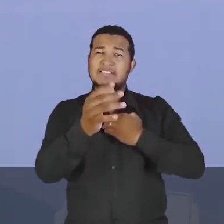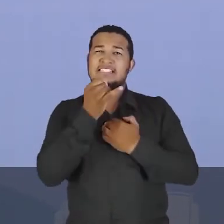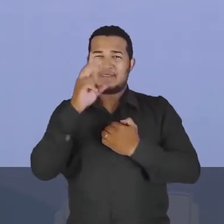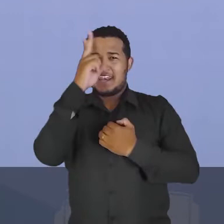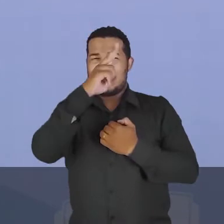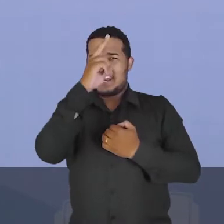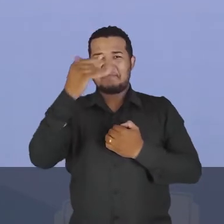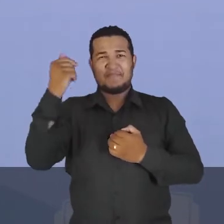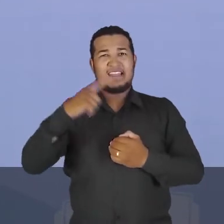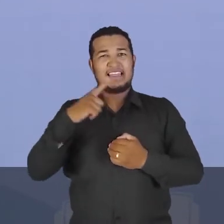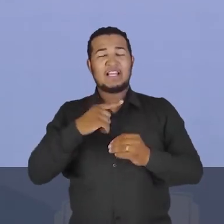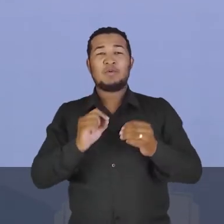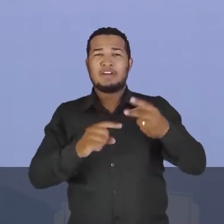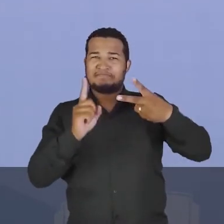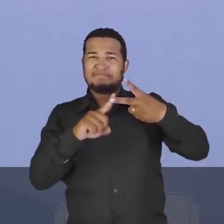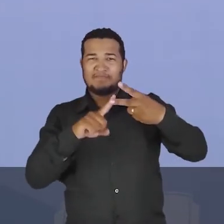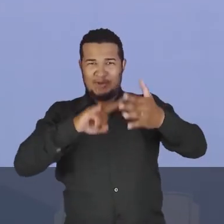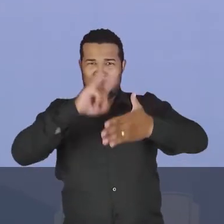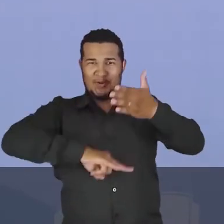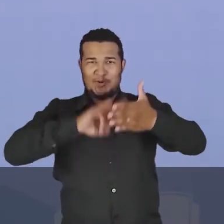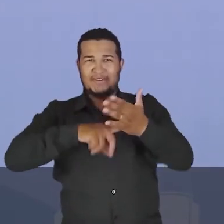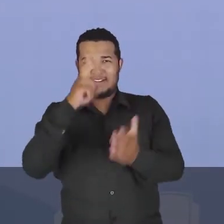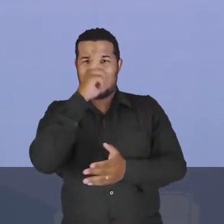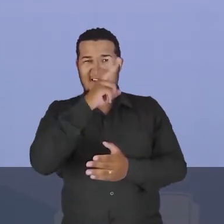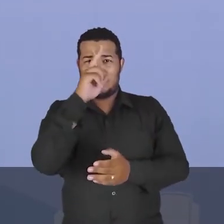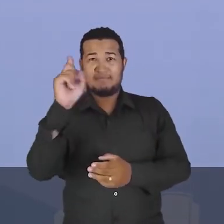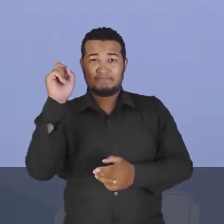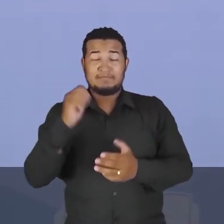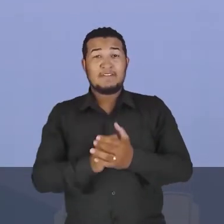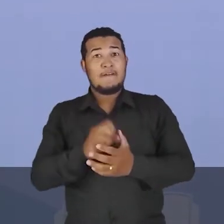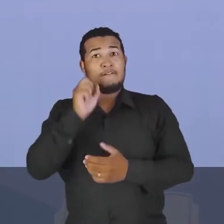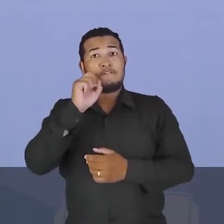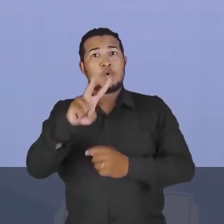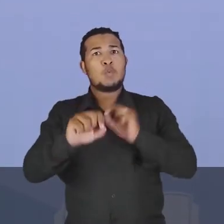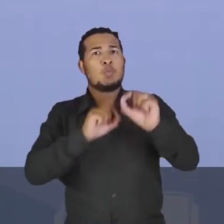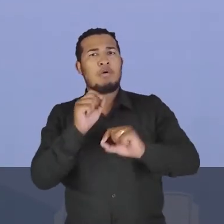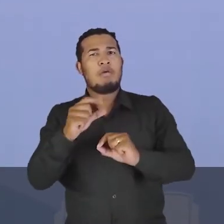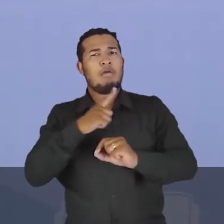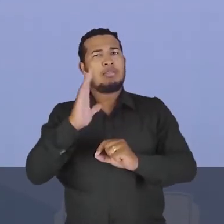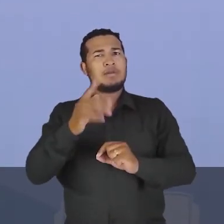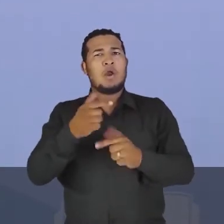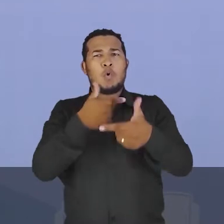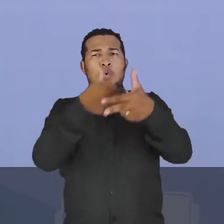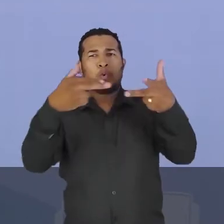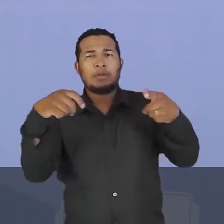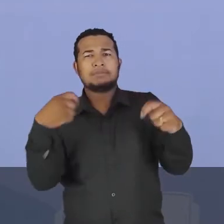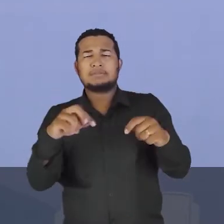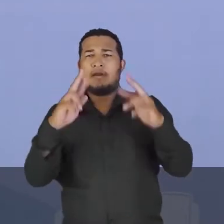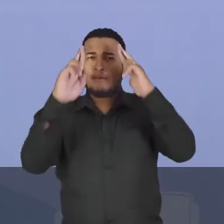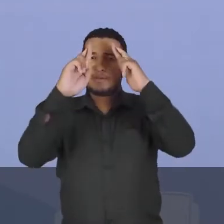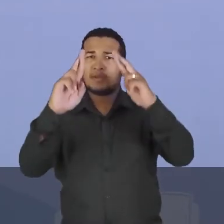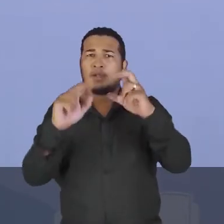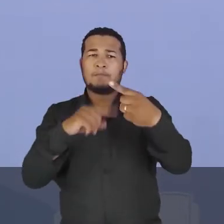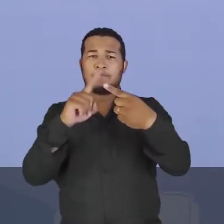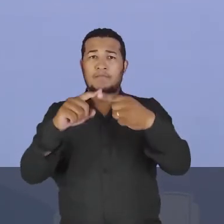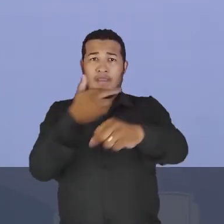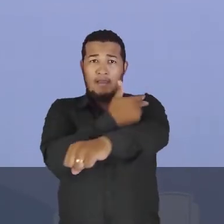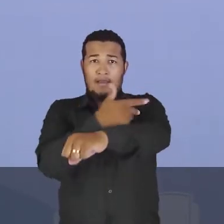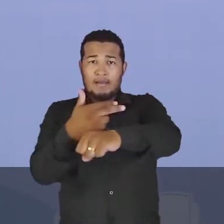Declaração Universal dos Direitos Humanos, a gente viu lá uma série de coisas que precisam ser respeitadas. Por exemplo,